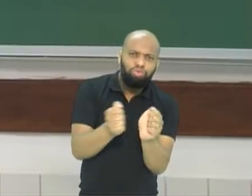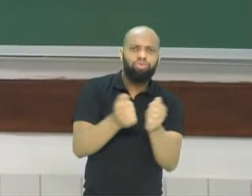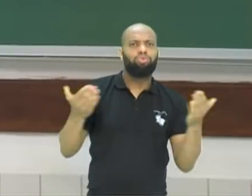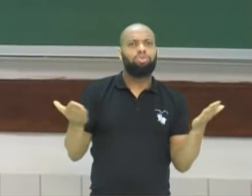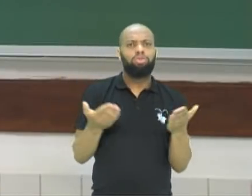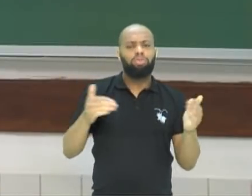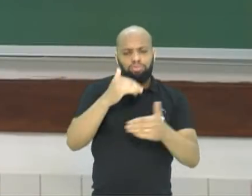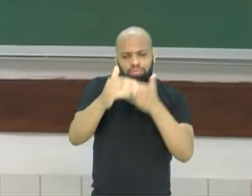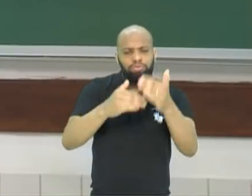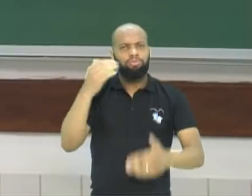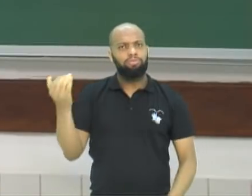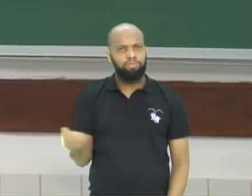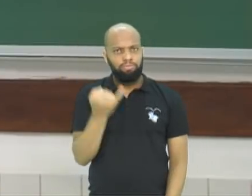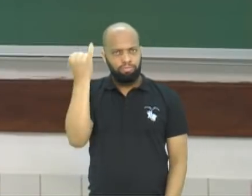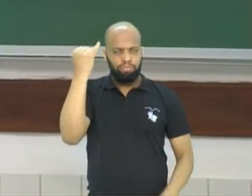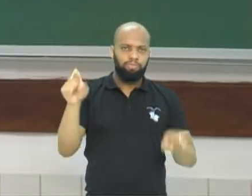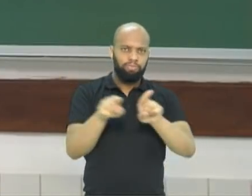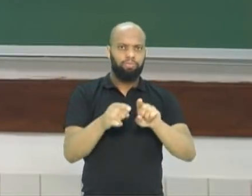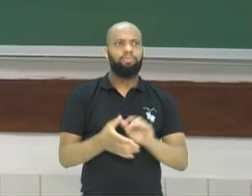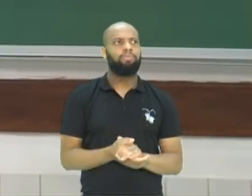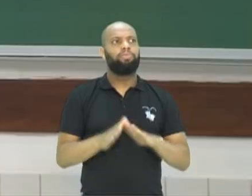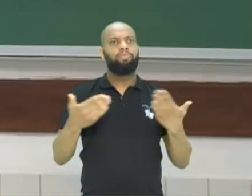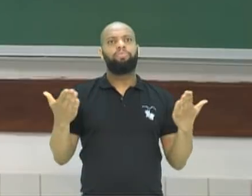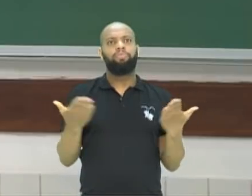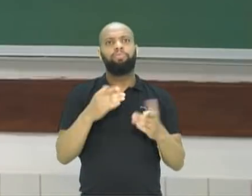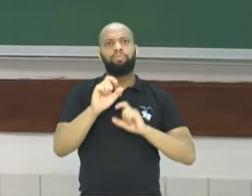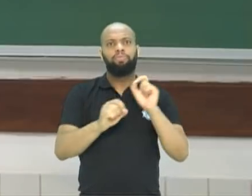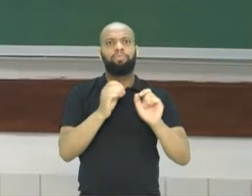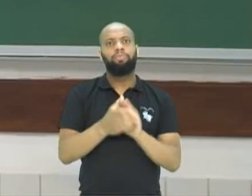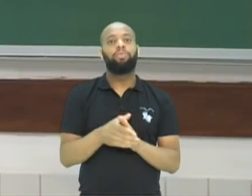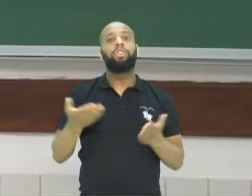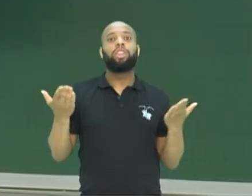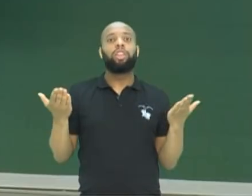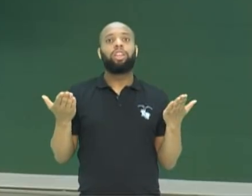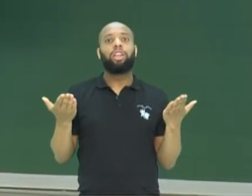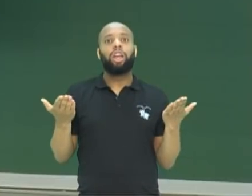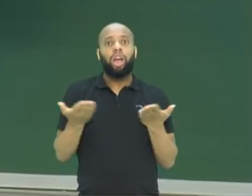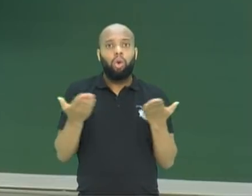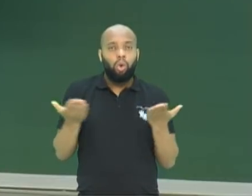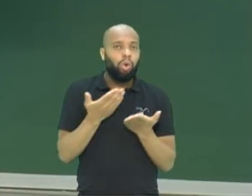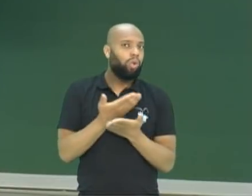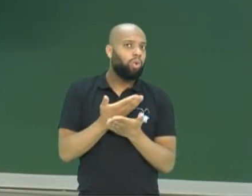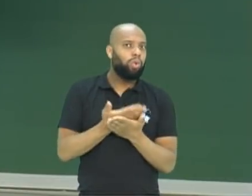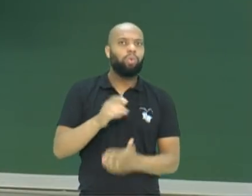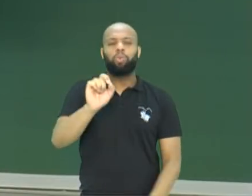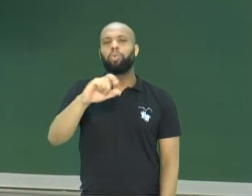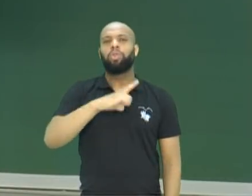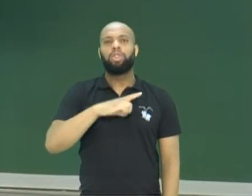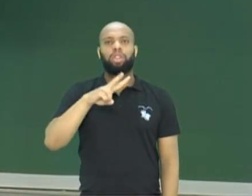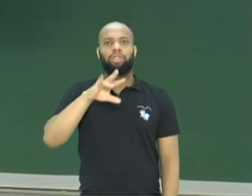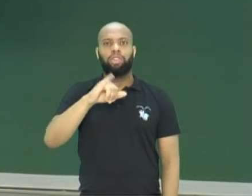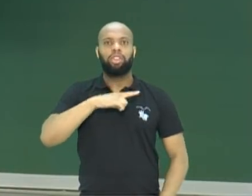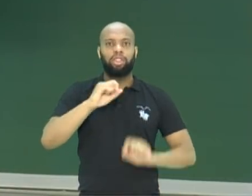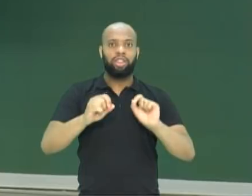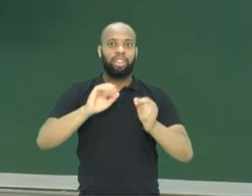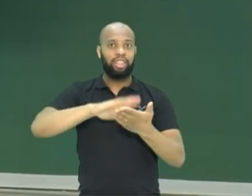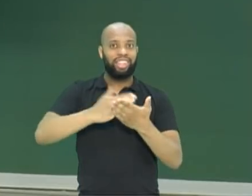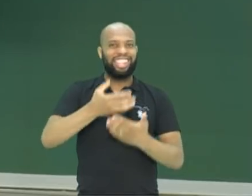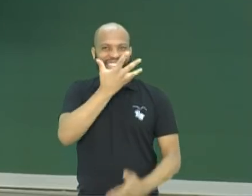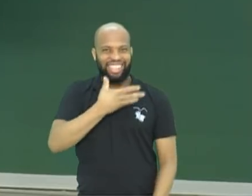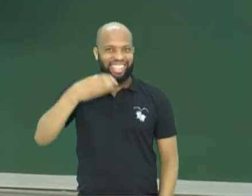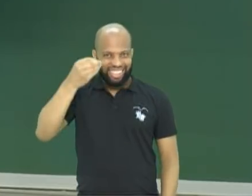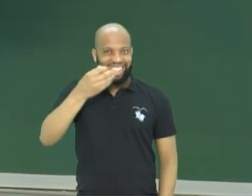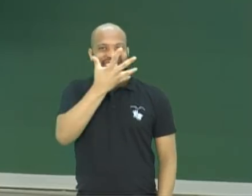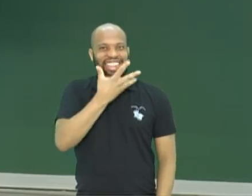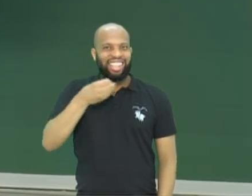desse processo, é muito interessante. Bom, gente, para a nossa aula de hoje, eu vou contar com o apoio do Natan.